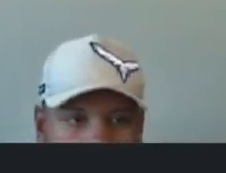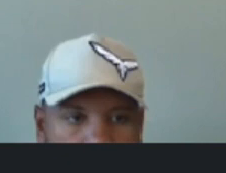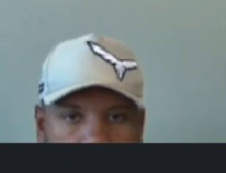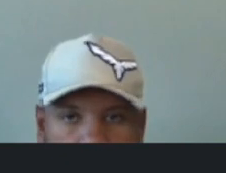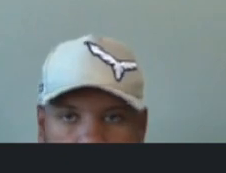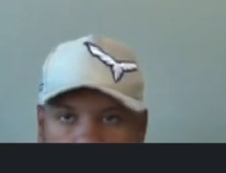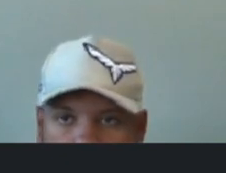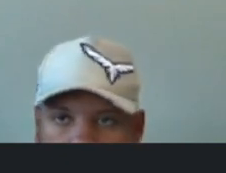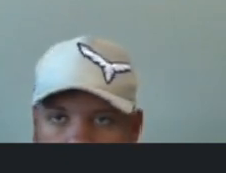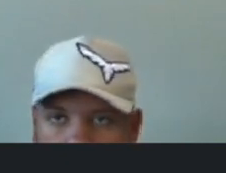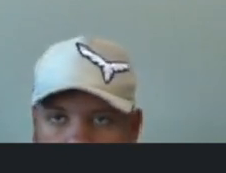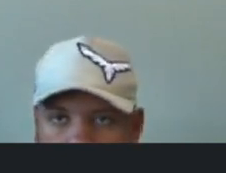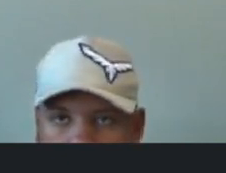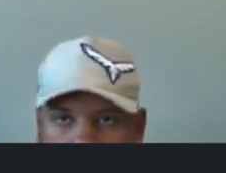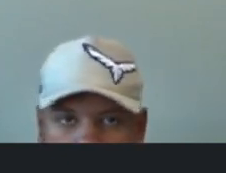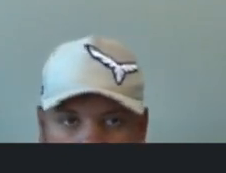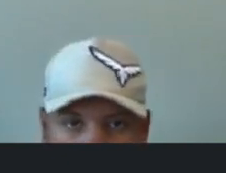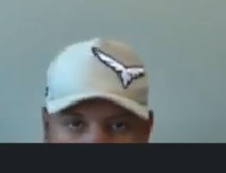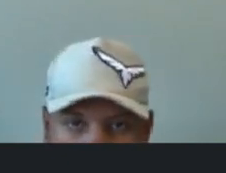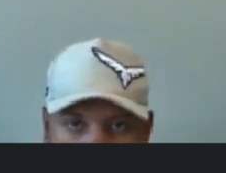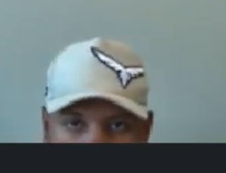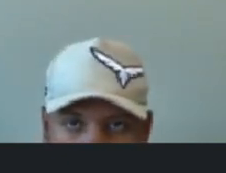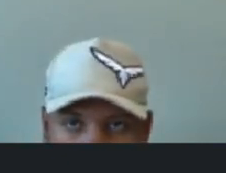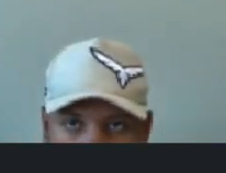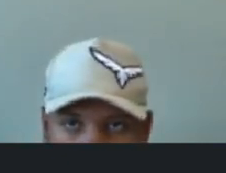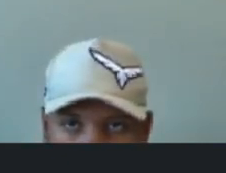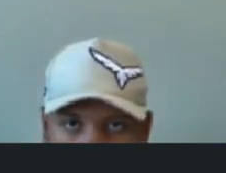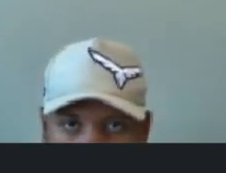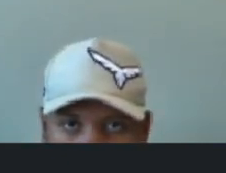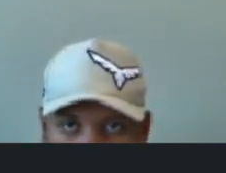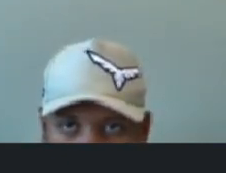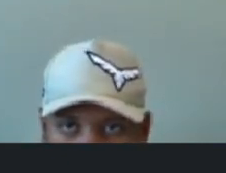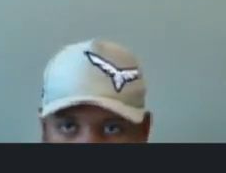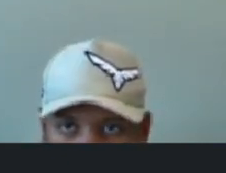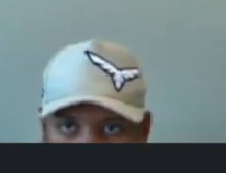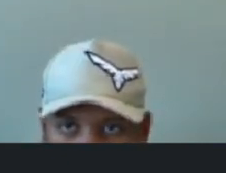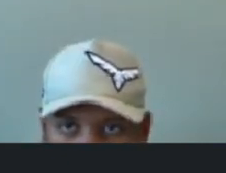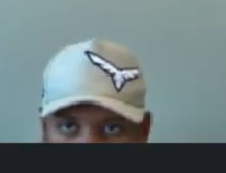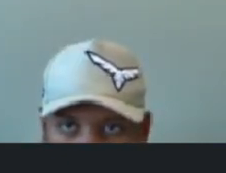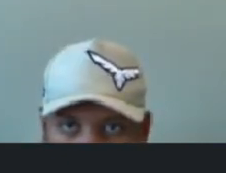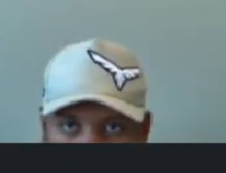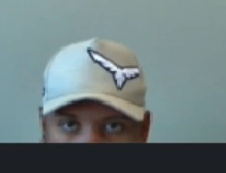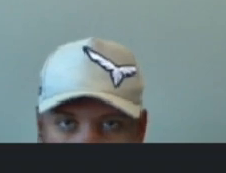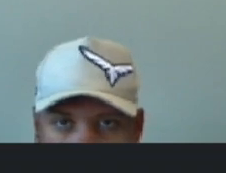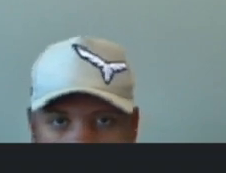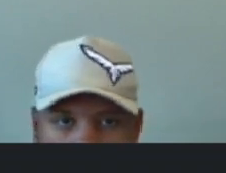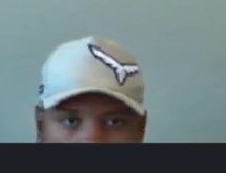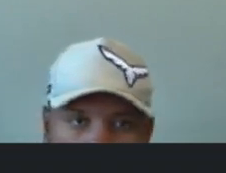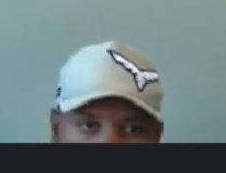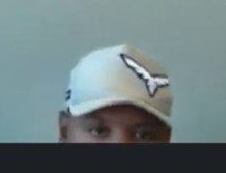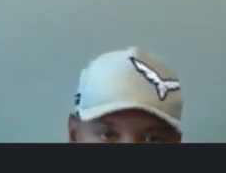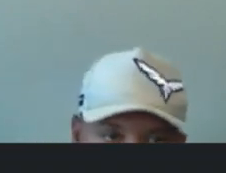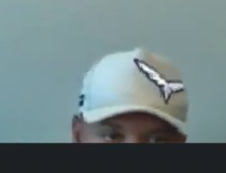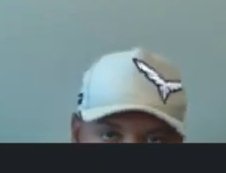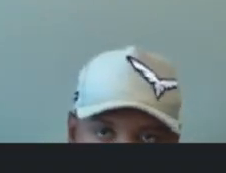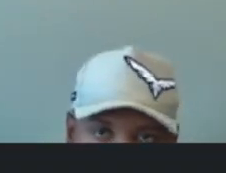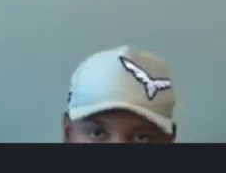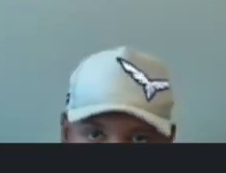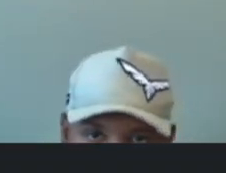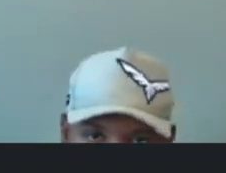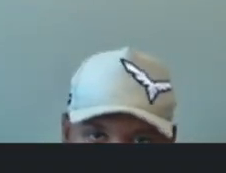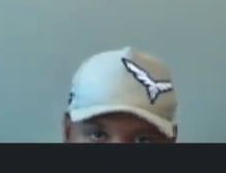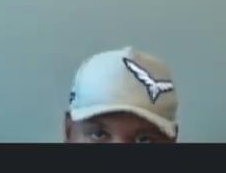diametral. O sistema diametral é ligando um bairro a outro. E o sistema,